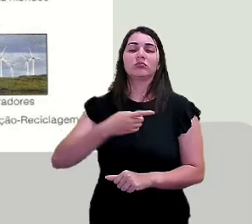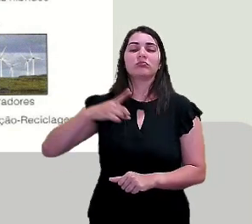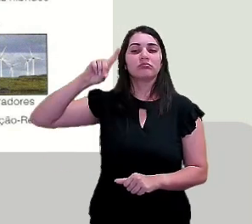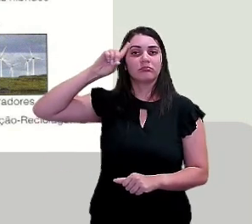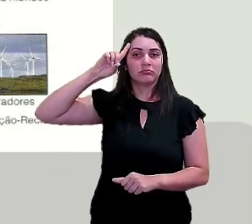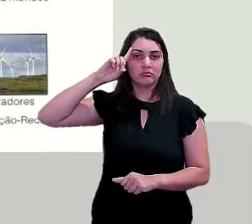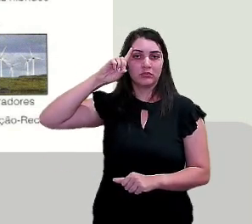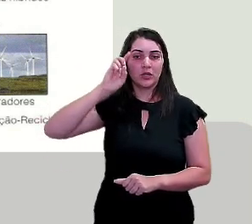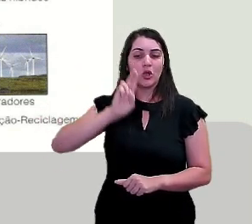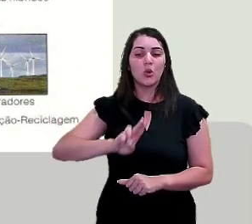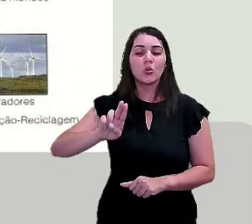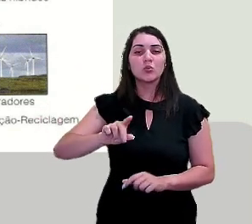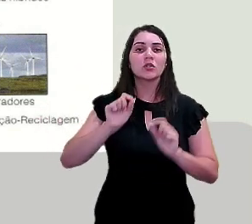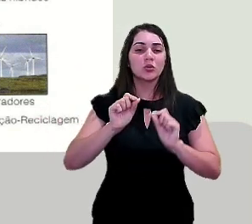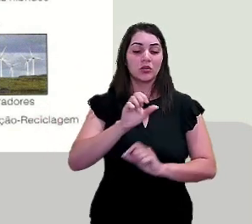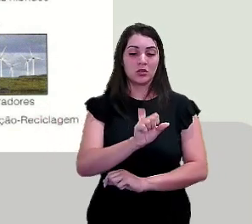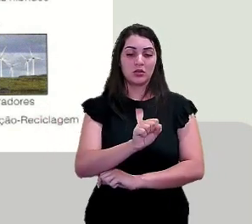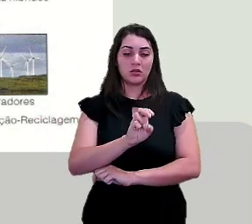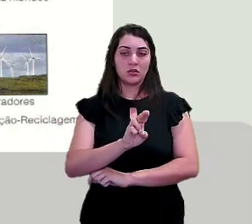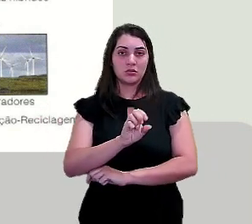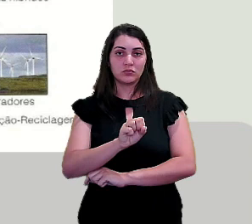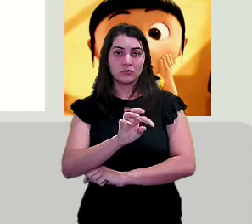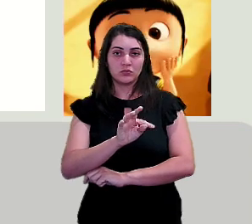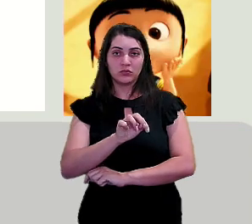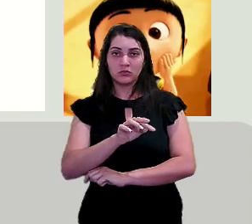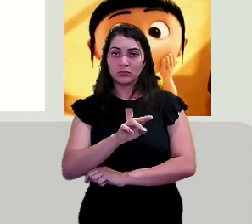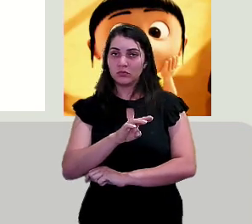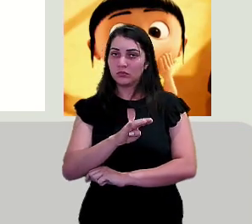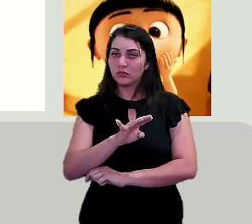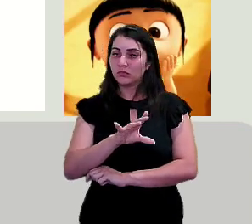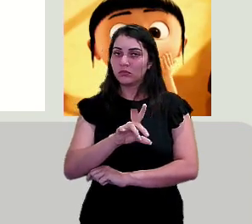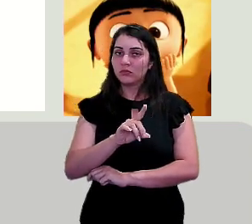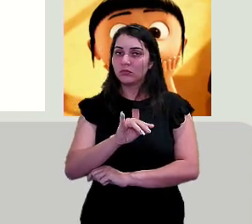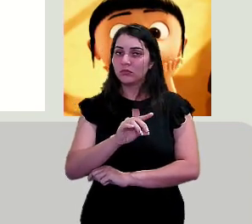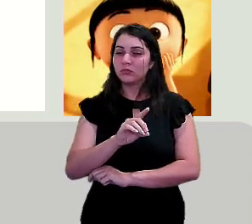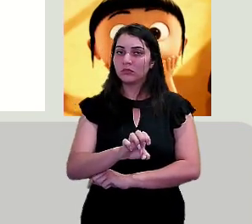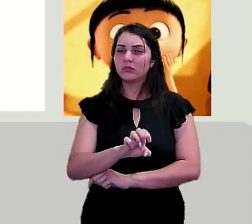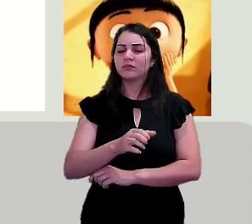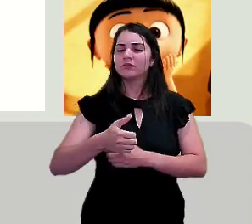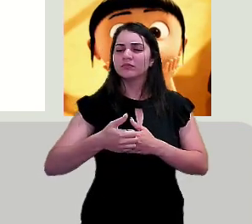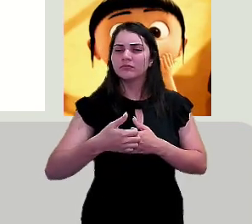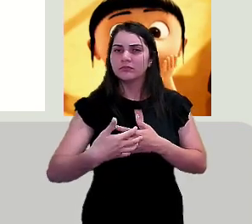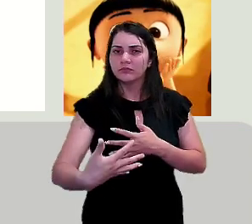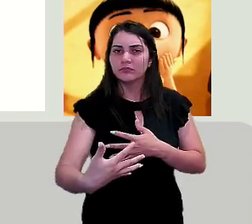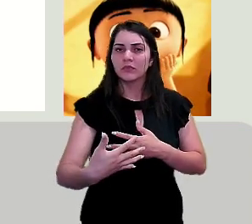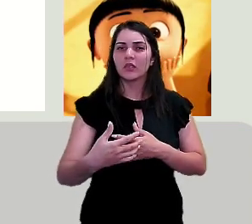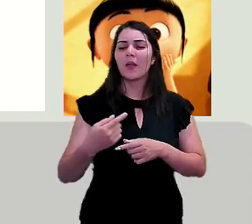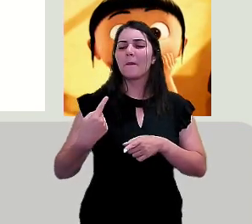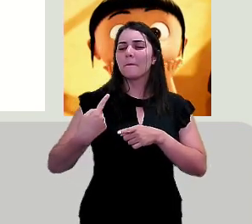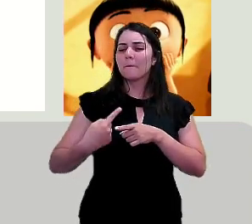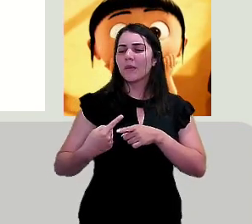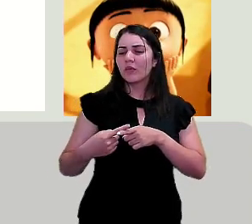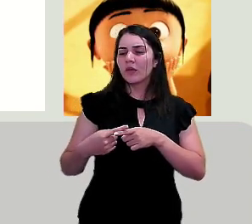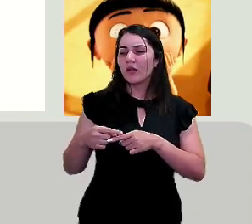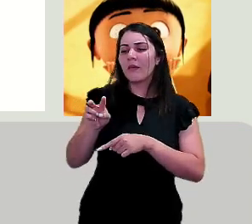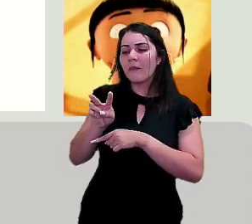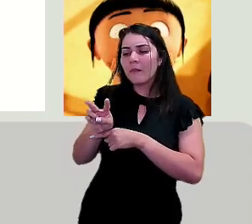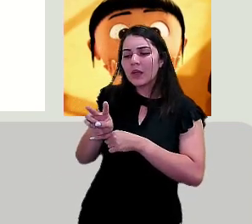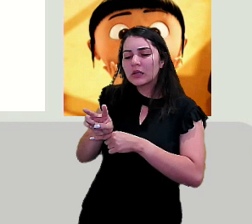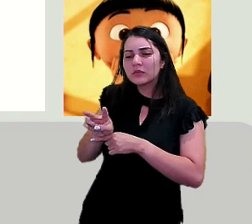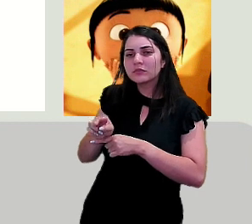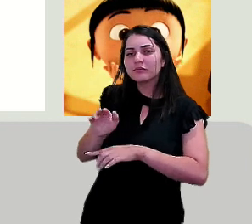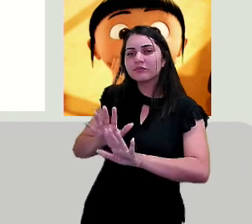a sustentabilidade. Tá bom? Seguindo, por que preservar e conservar os recursos